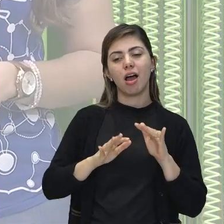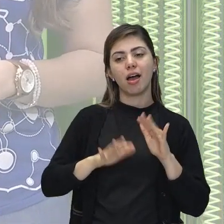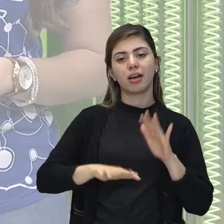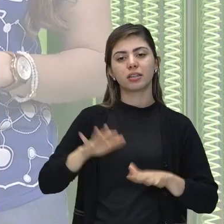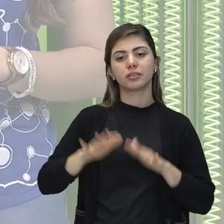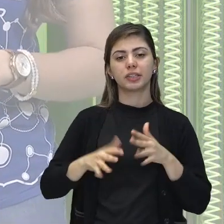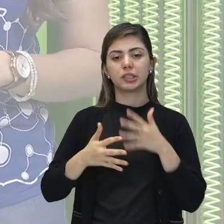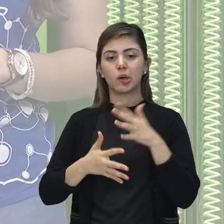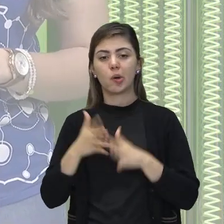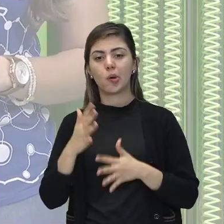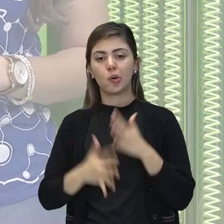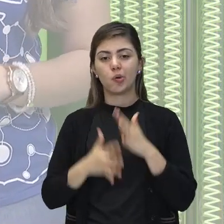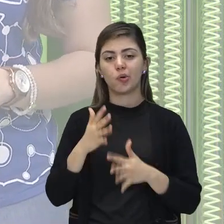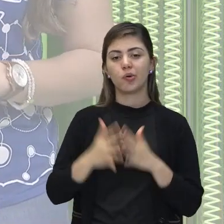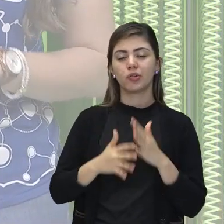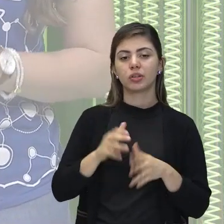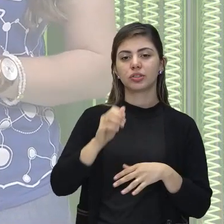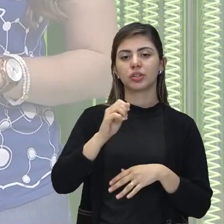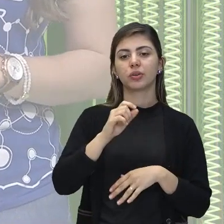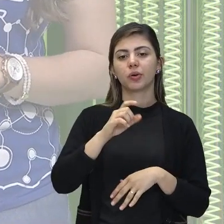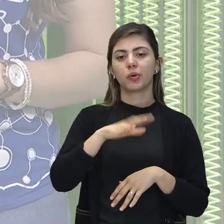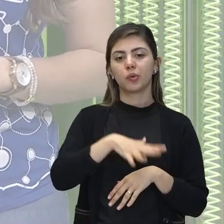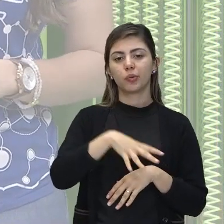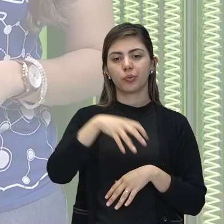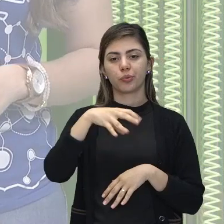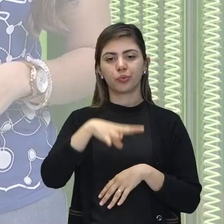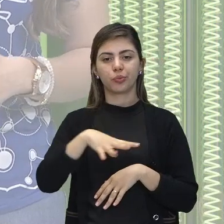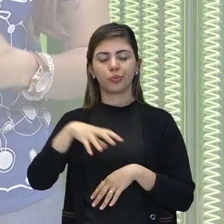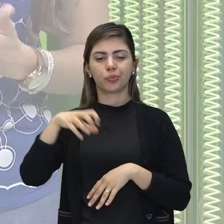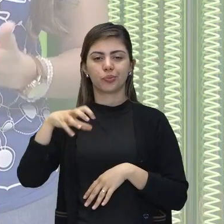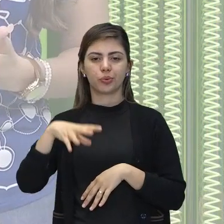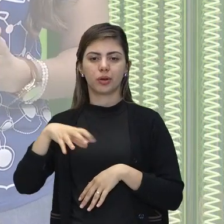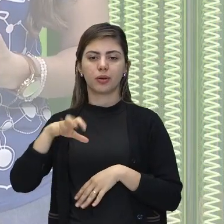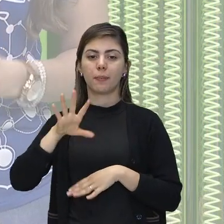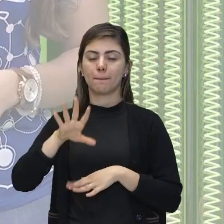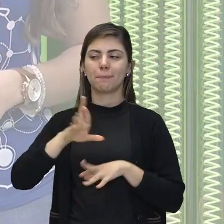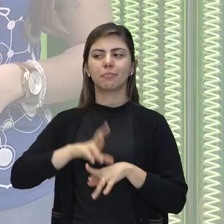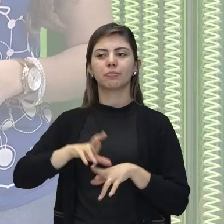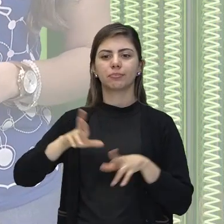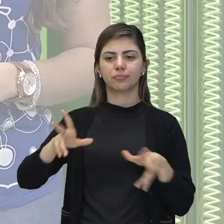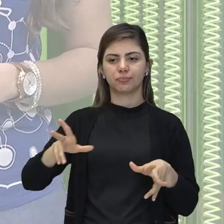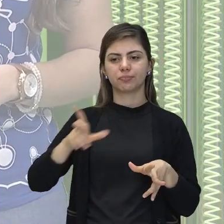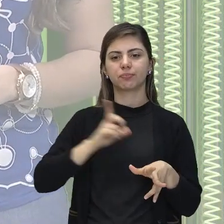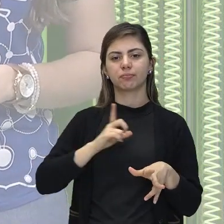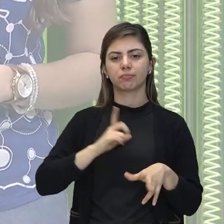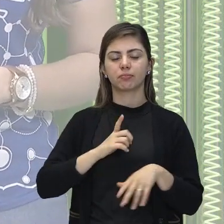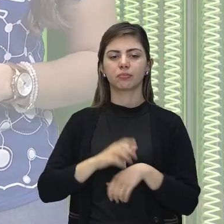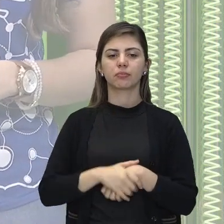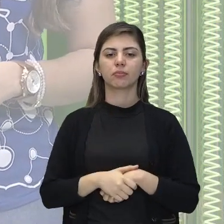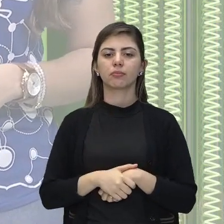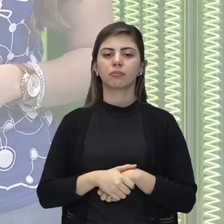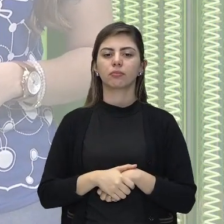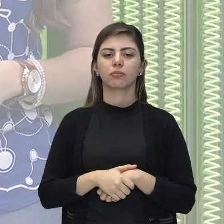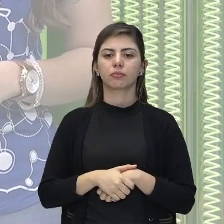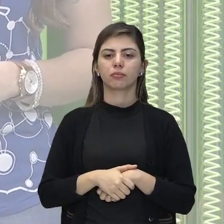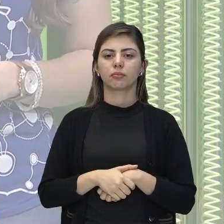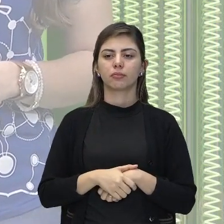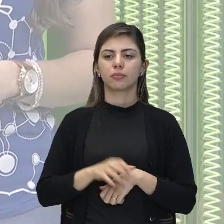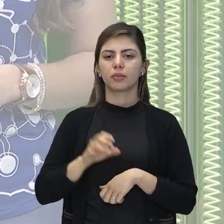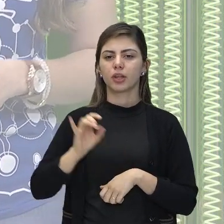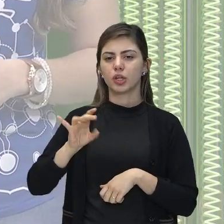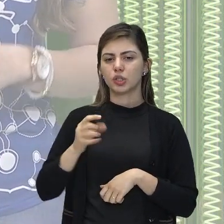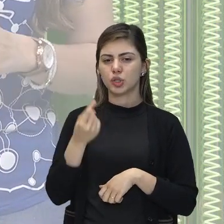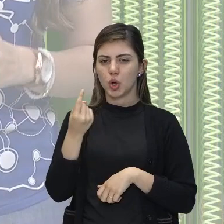água-vivas, mas não são água-vivas, né? A caravela portuguesa é diferente, até porque aqui não é um